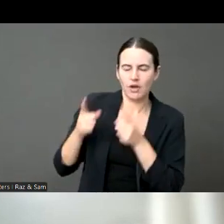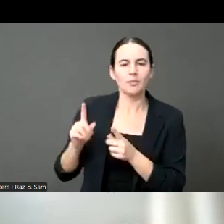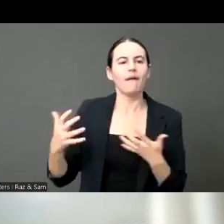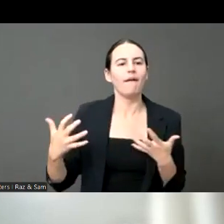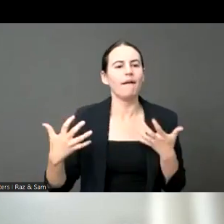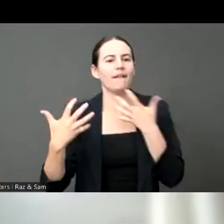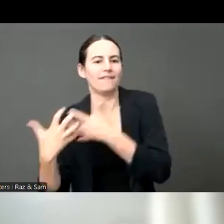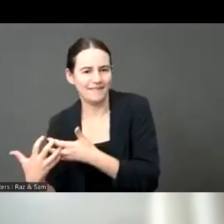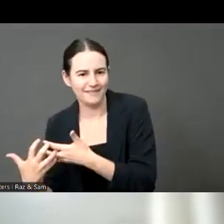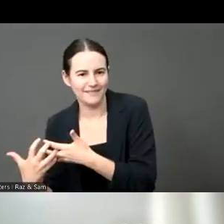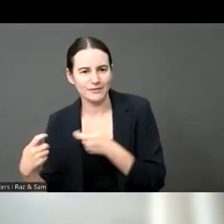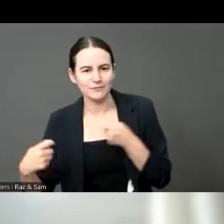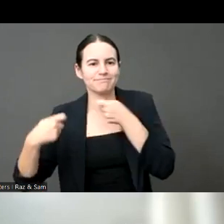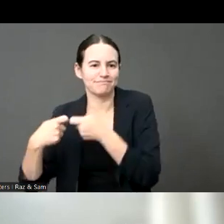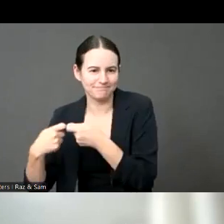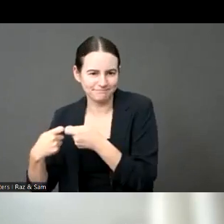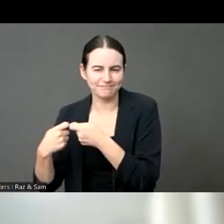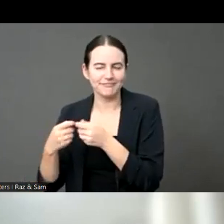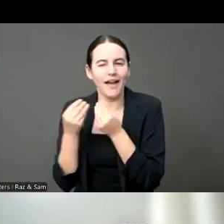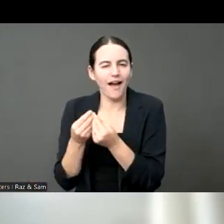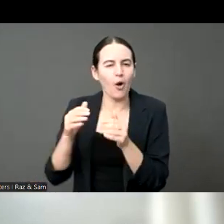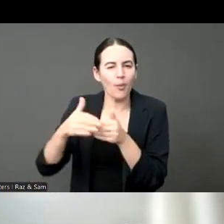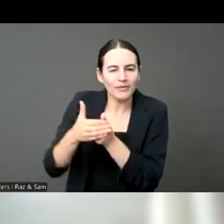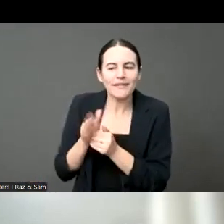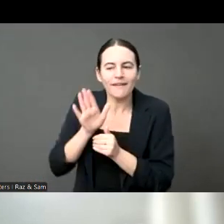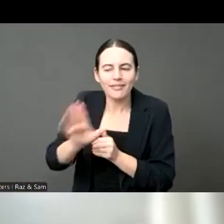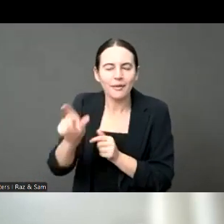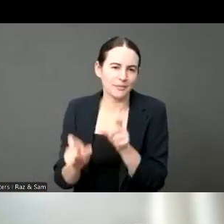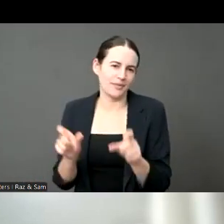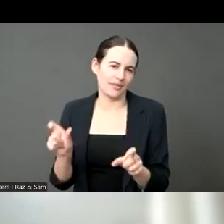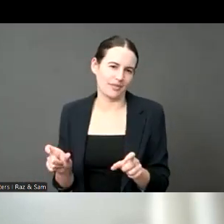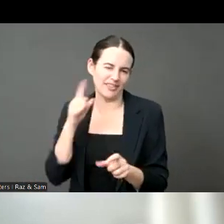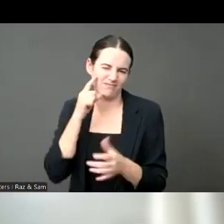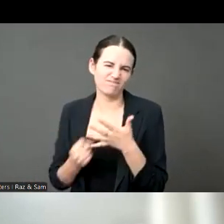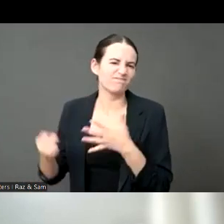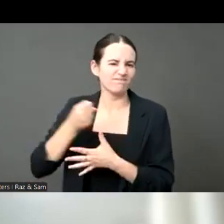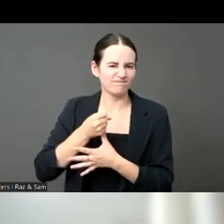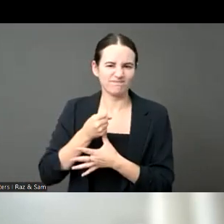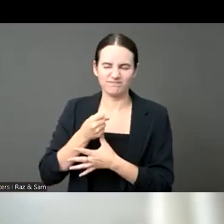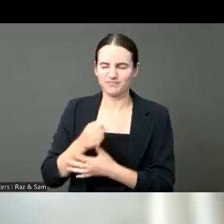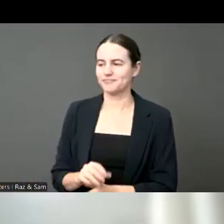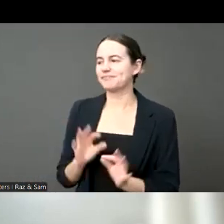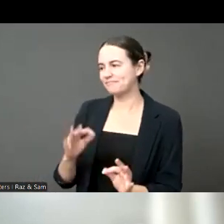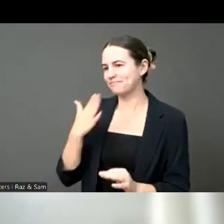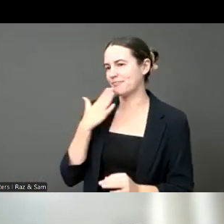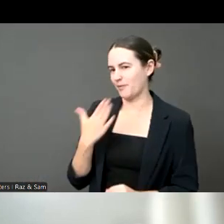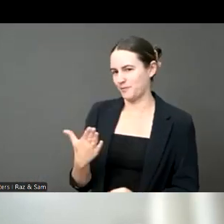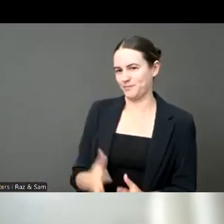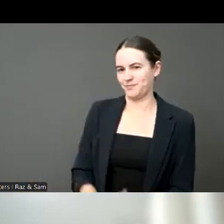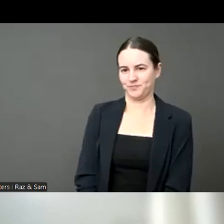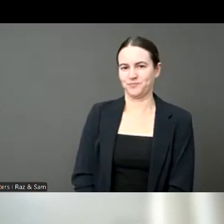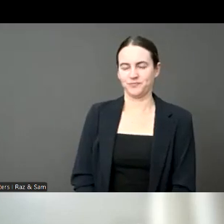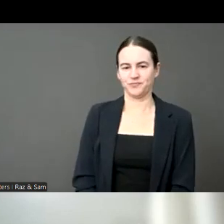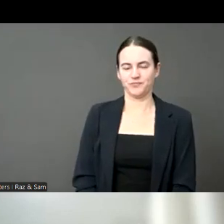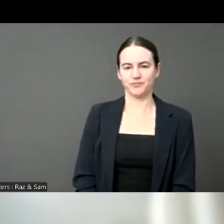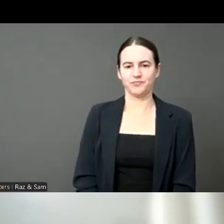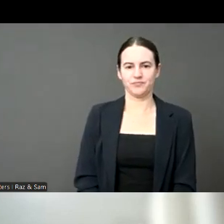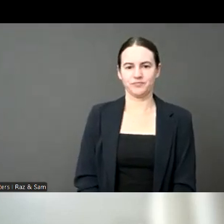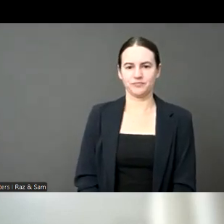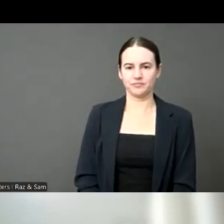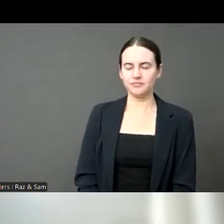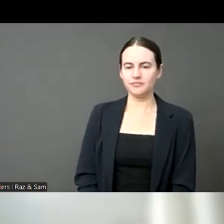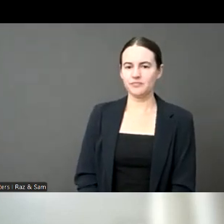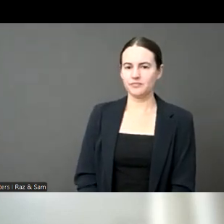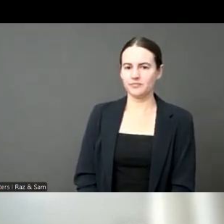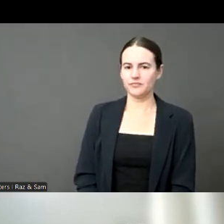querem fazer, alinhado com os seus desejos, os desejos de seus cidadãos. Muito obrigado, Patrick, por sua